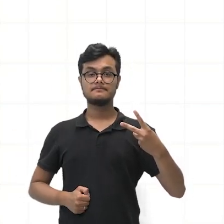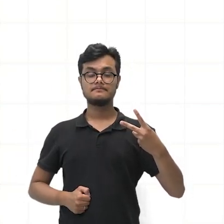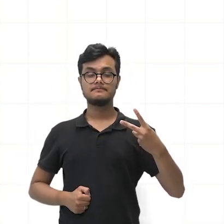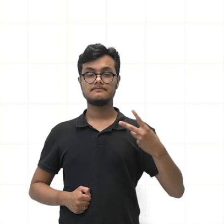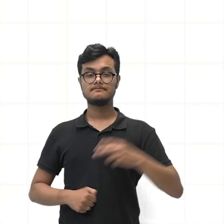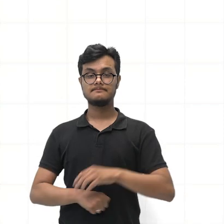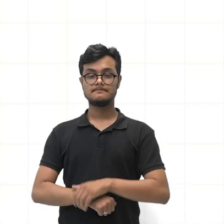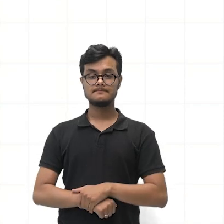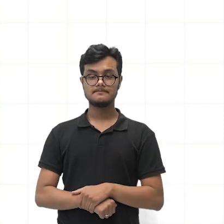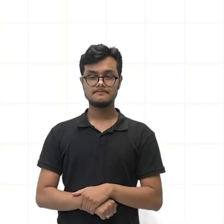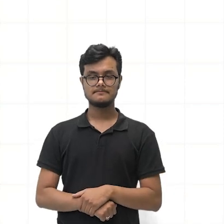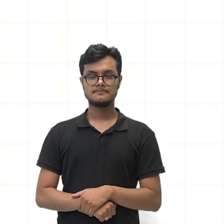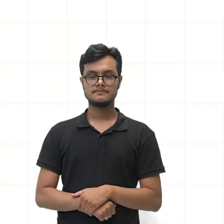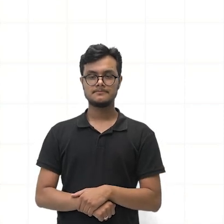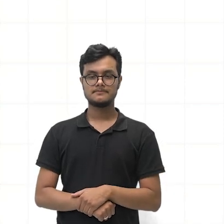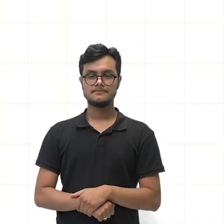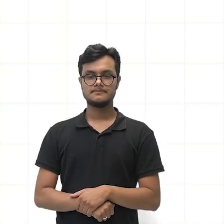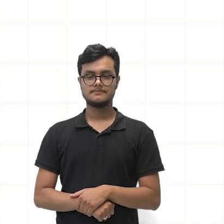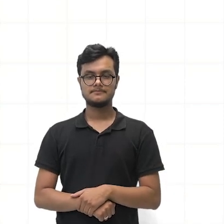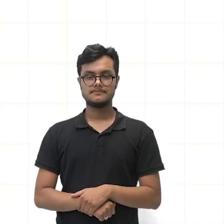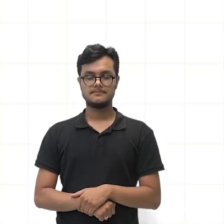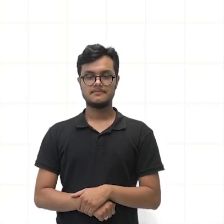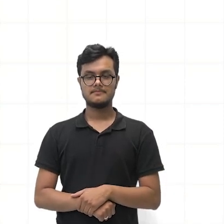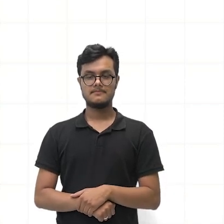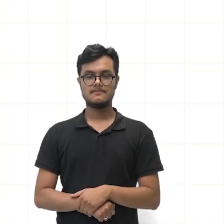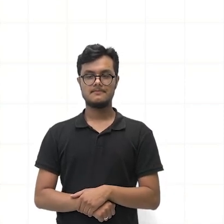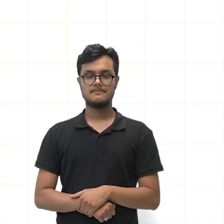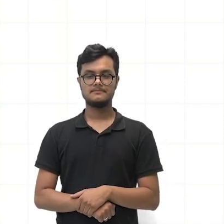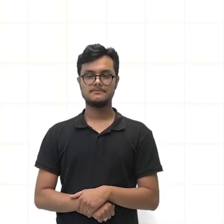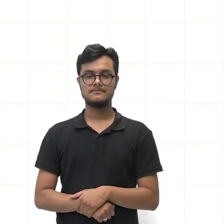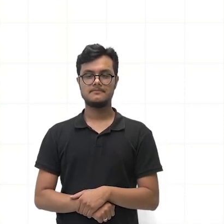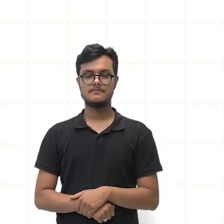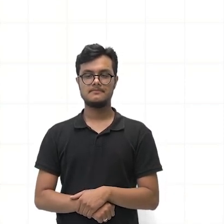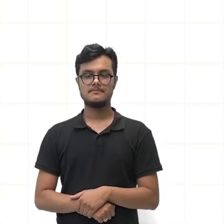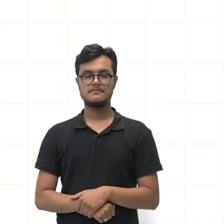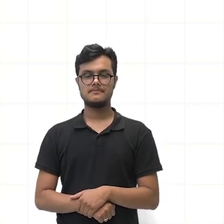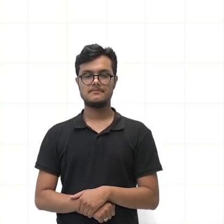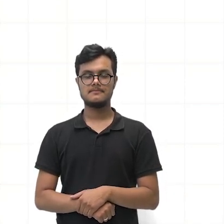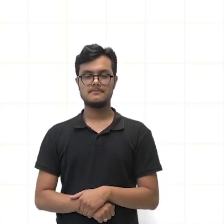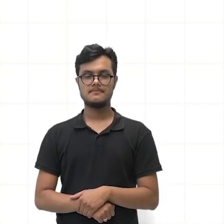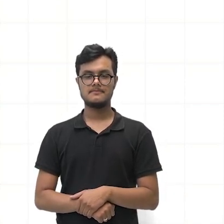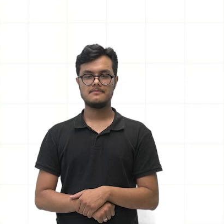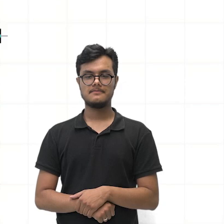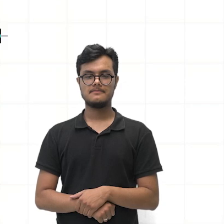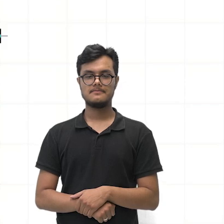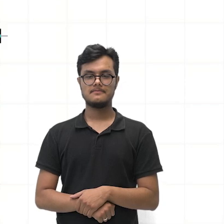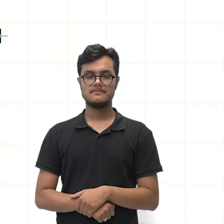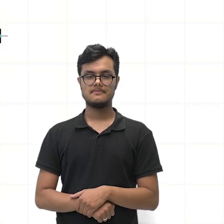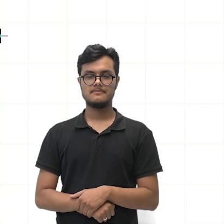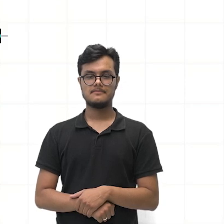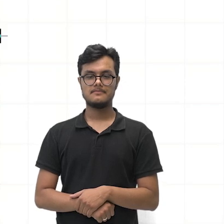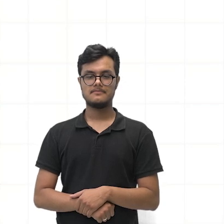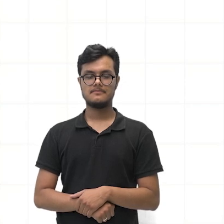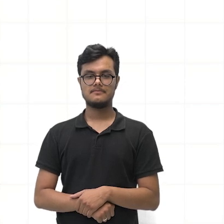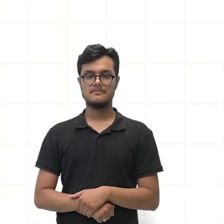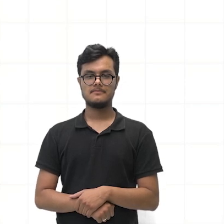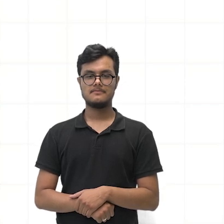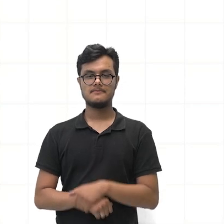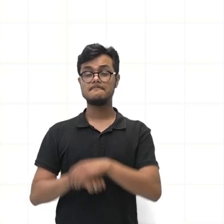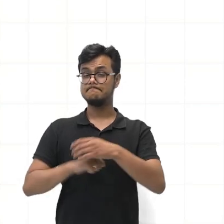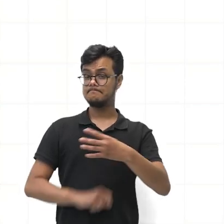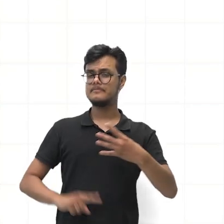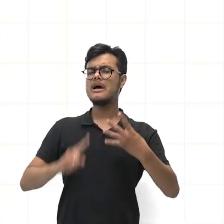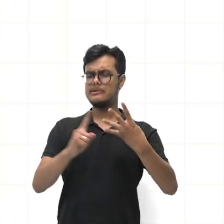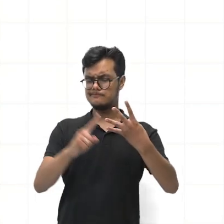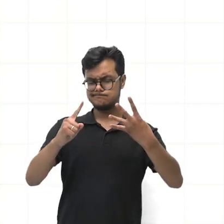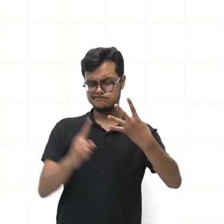12,2, na quinta 13,1, na sexta 10,6, no sábado 11,5, no domingo 10,9. E